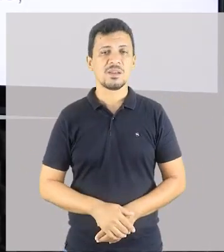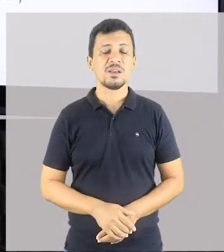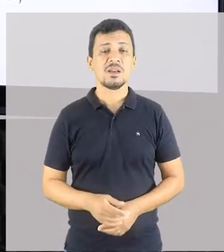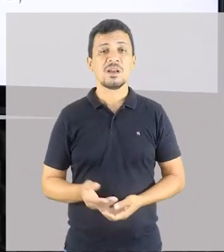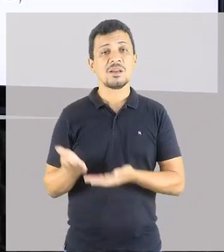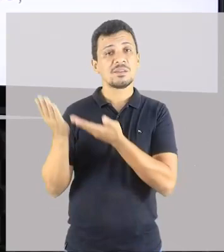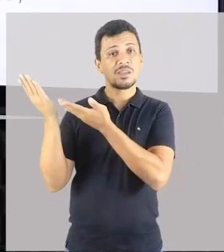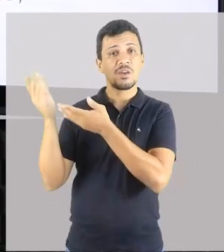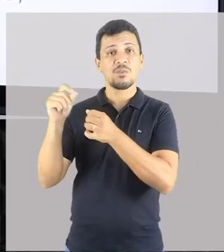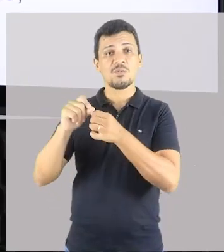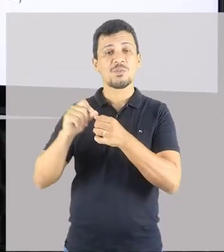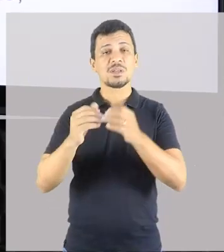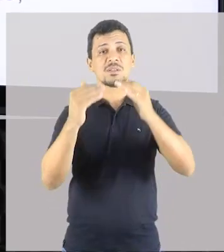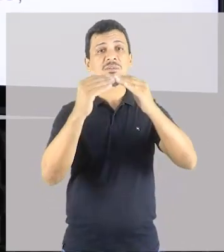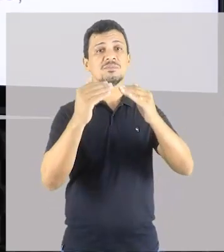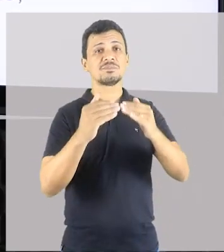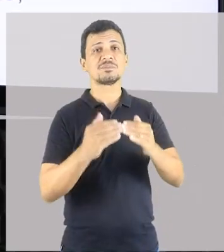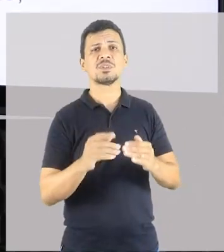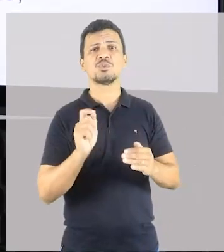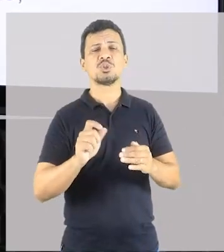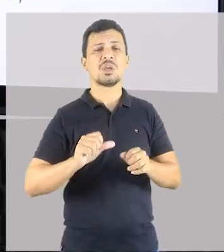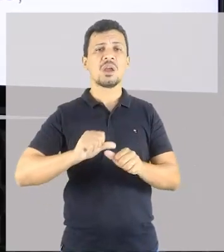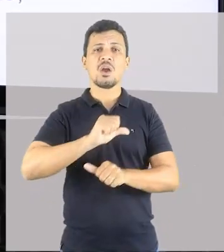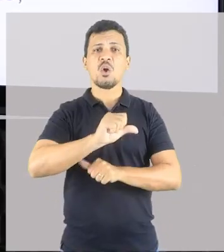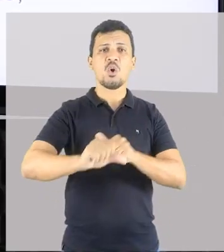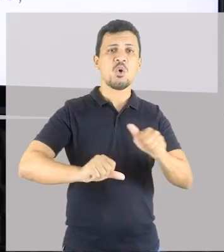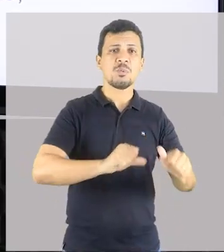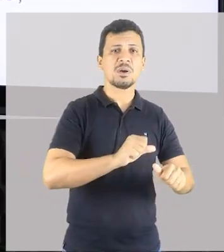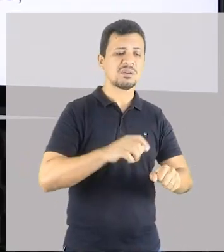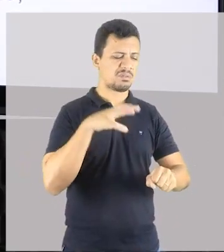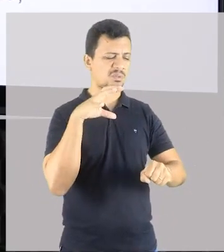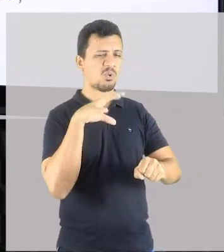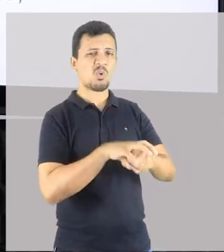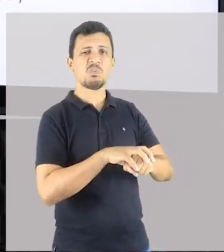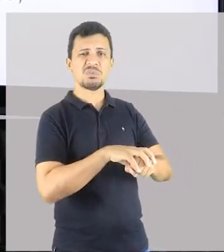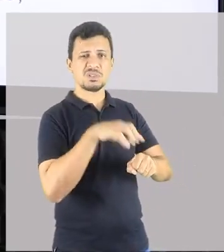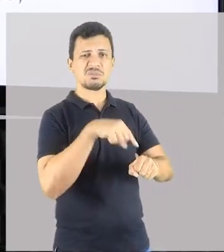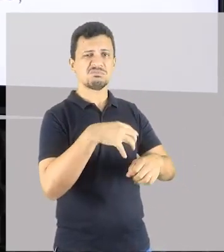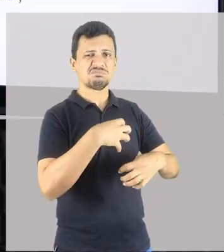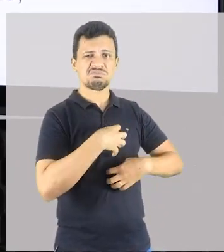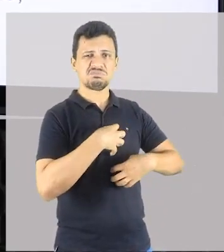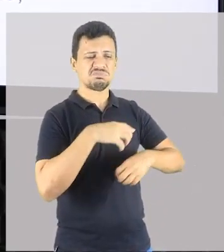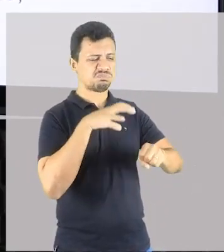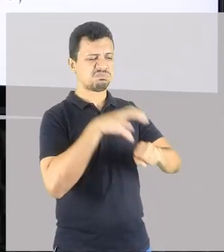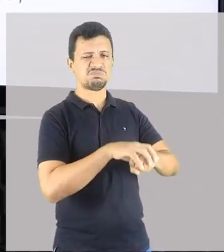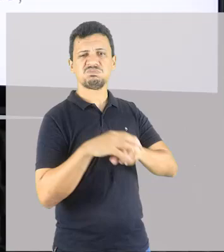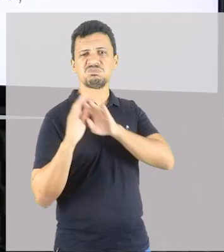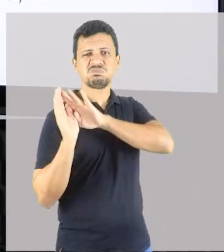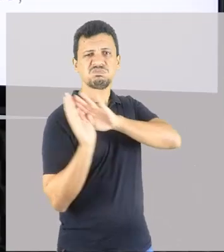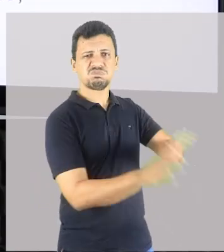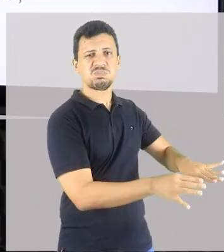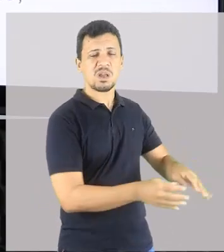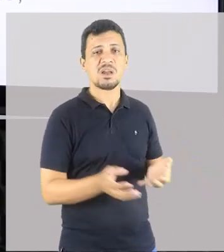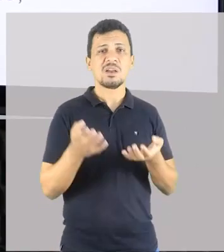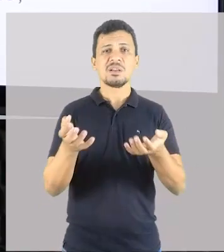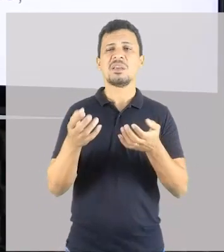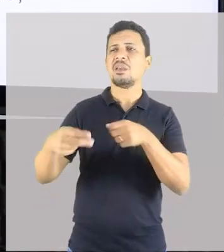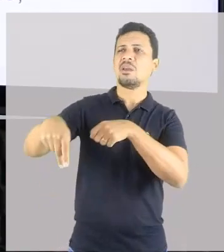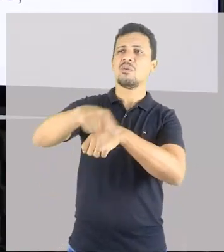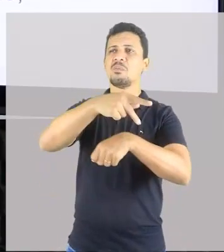associação exatamente desse aspecto, de romper com esse complexo de colonizados, né? A gente queria ser uma nação reconhecida